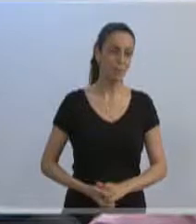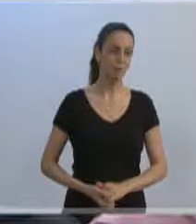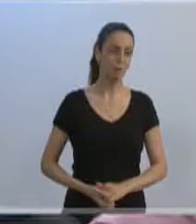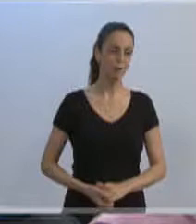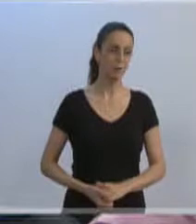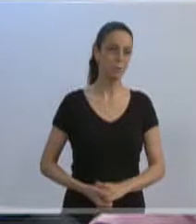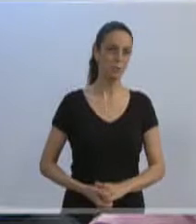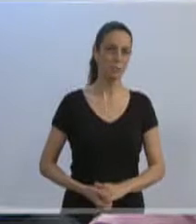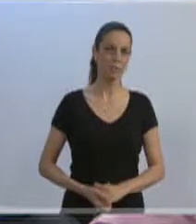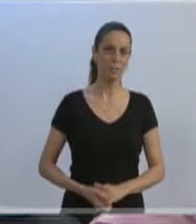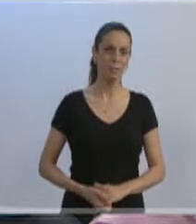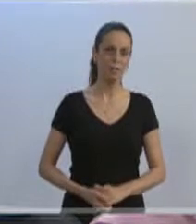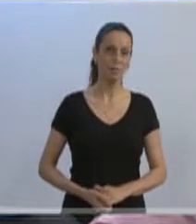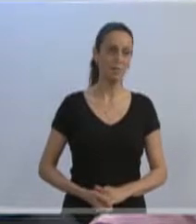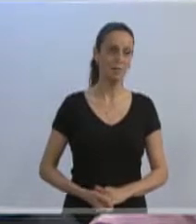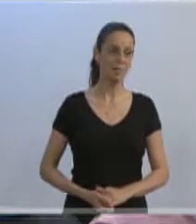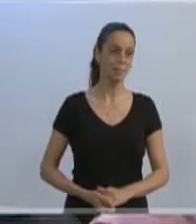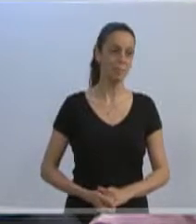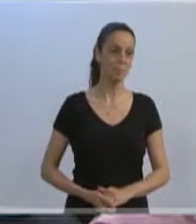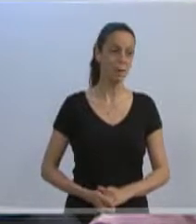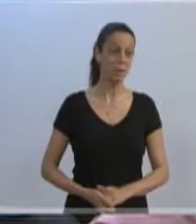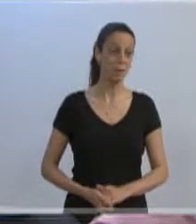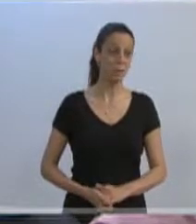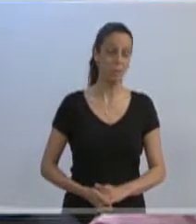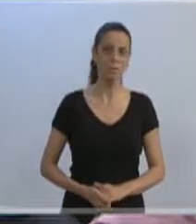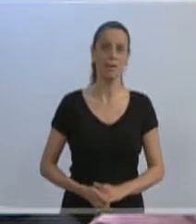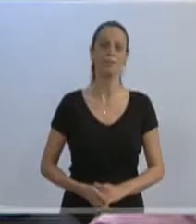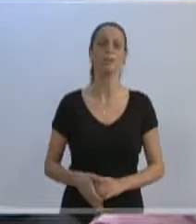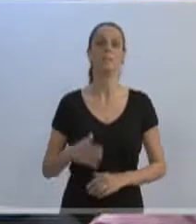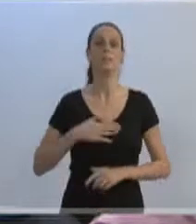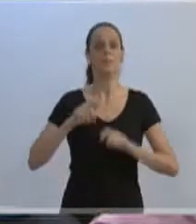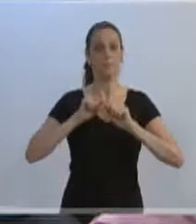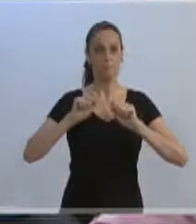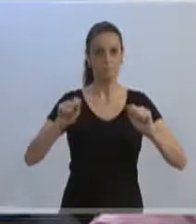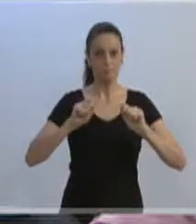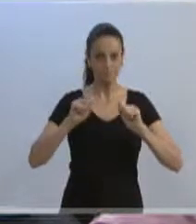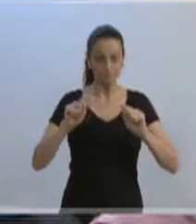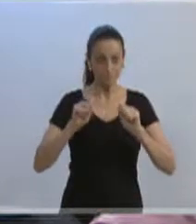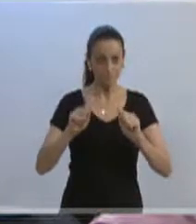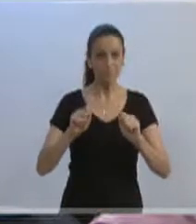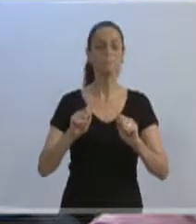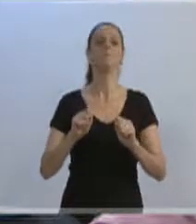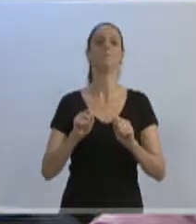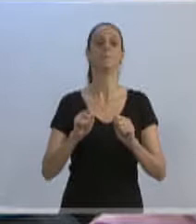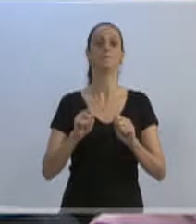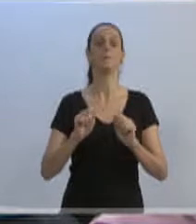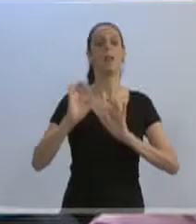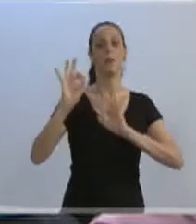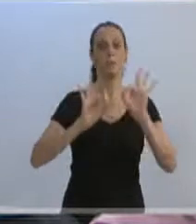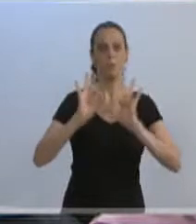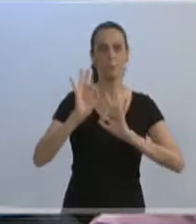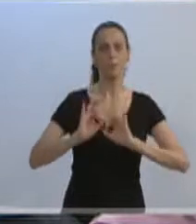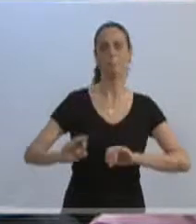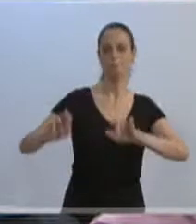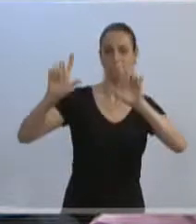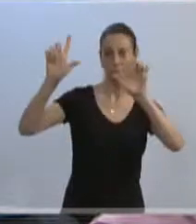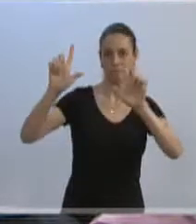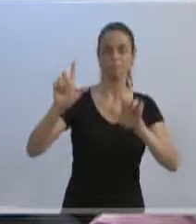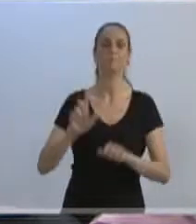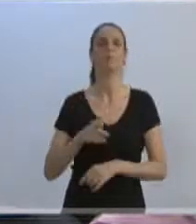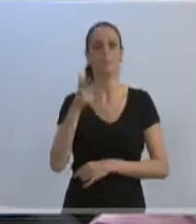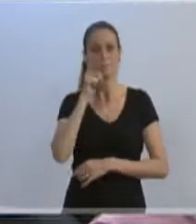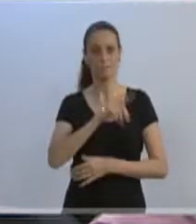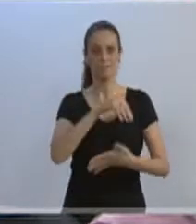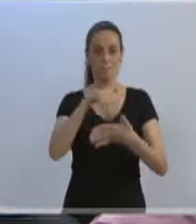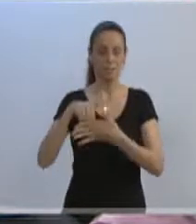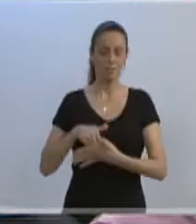rock a nossa assessoria legislativa está reiniciando o sistema para preparar